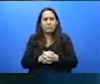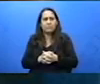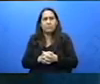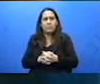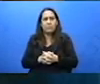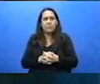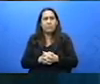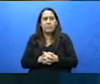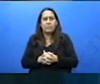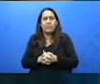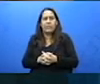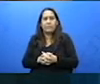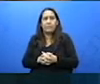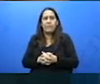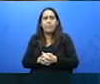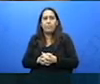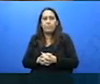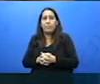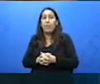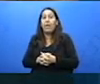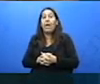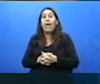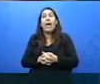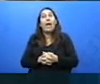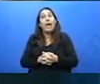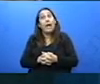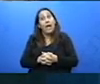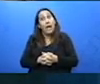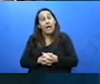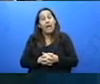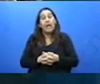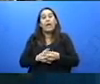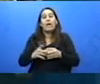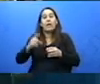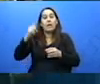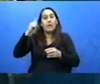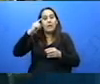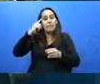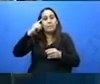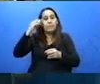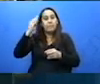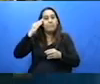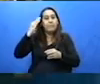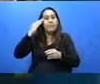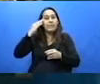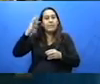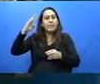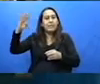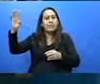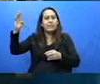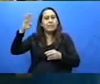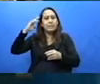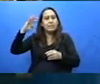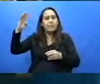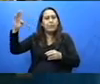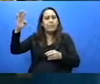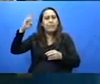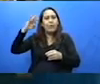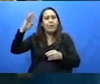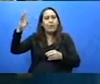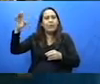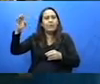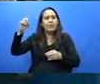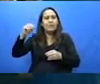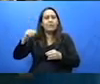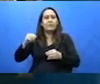a escala do tamanho de minha memória. Quando a gente é pequeno, sabe,